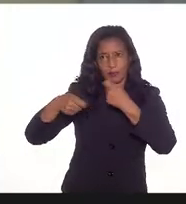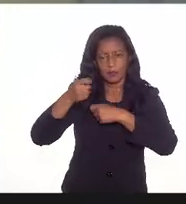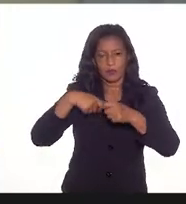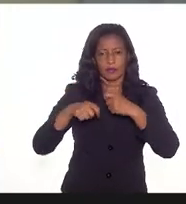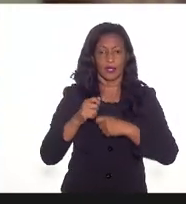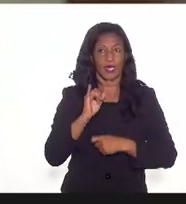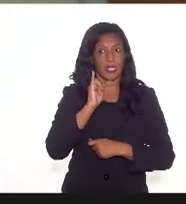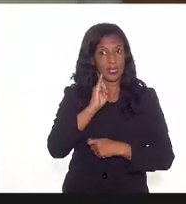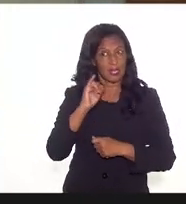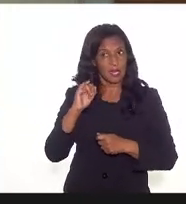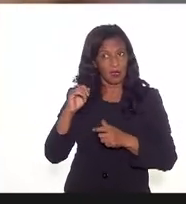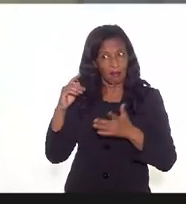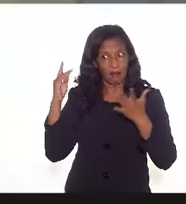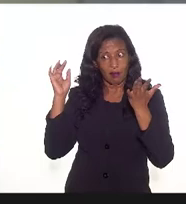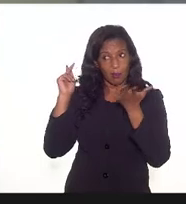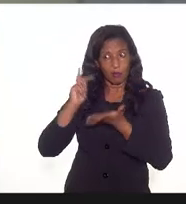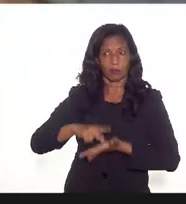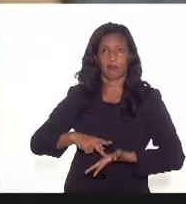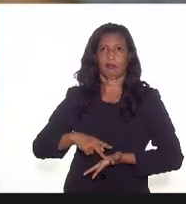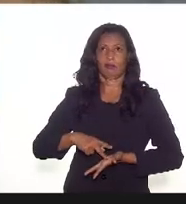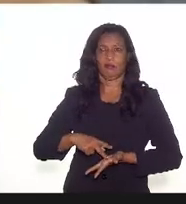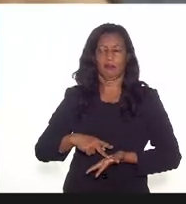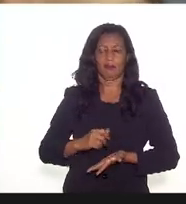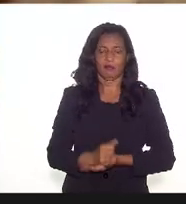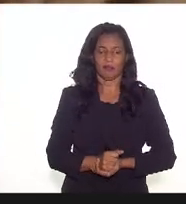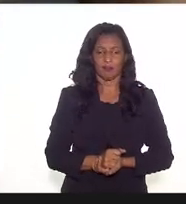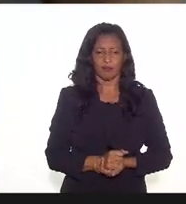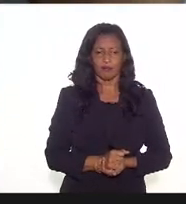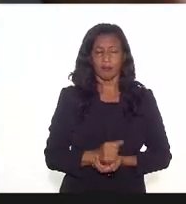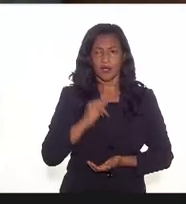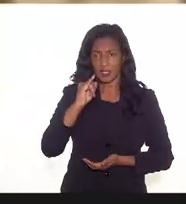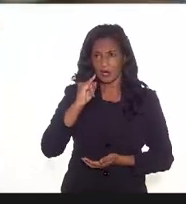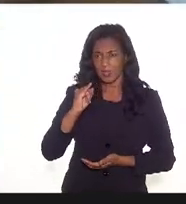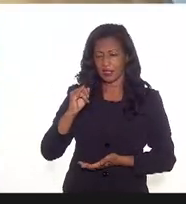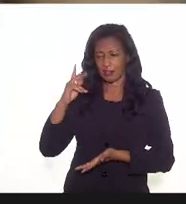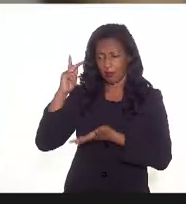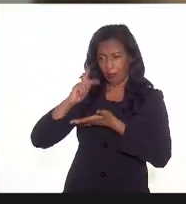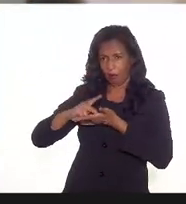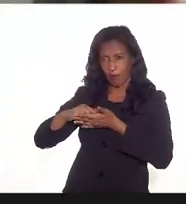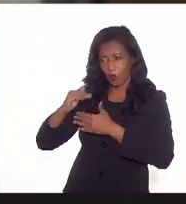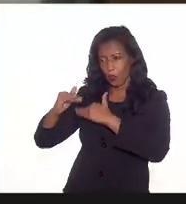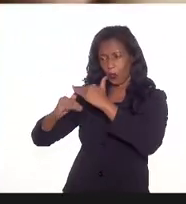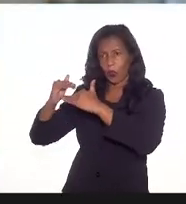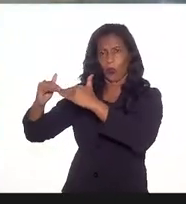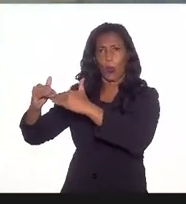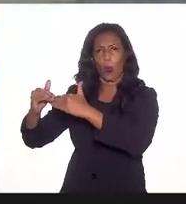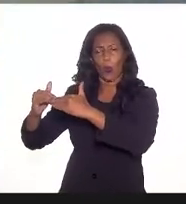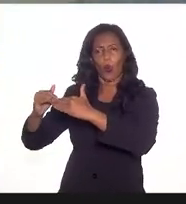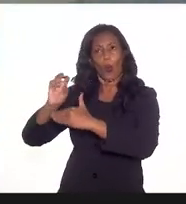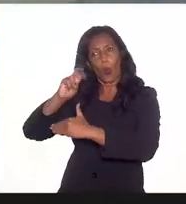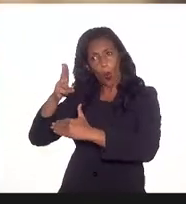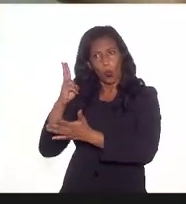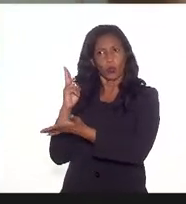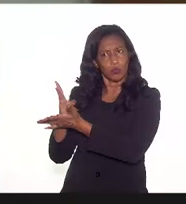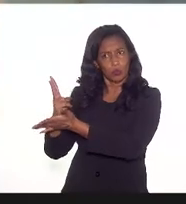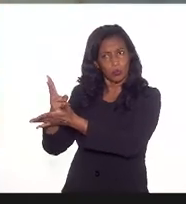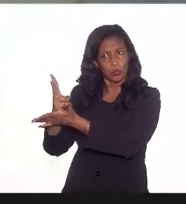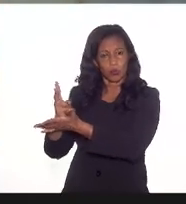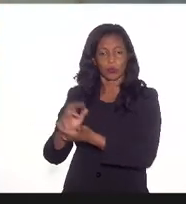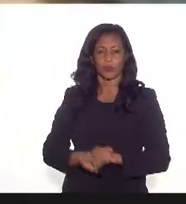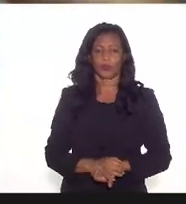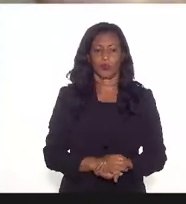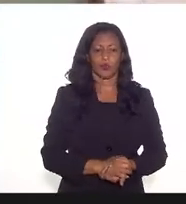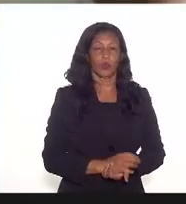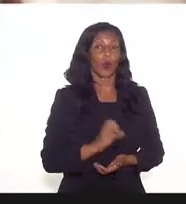Se cumpriu os investimentos previstos, ou se está cumprindo, e se esses